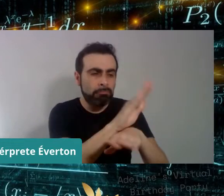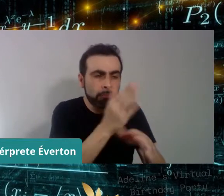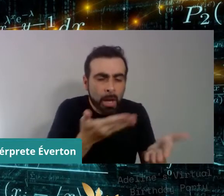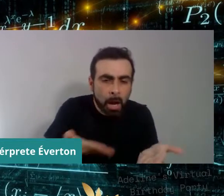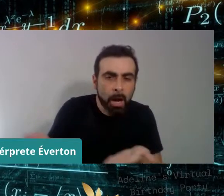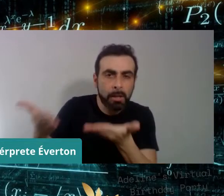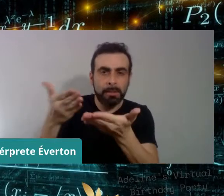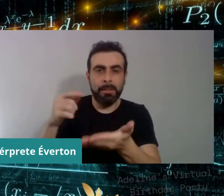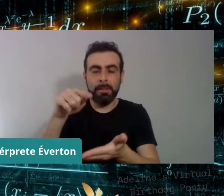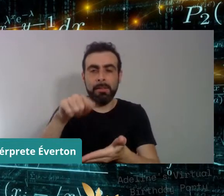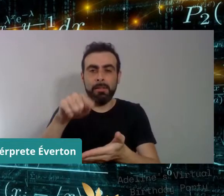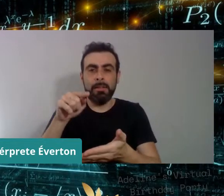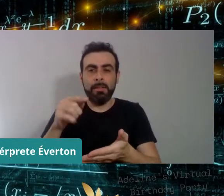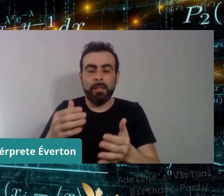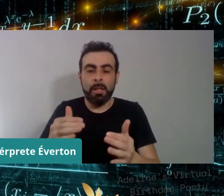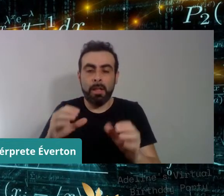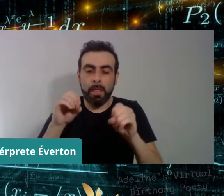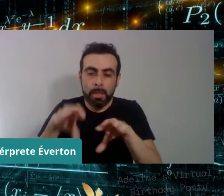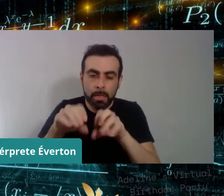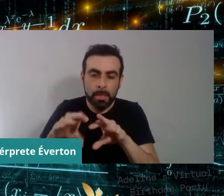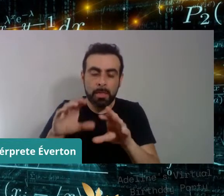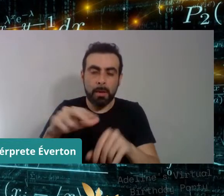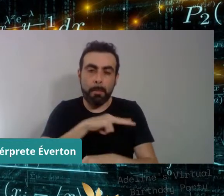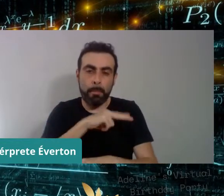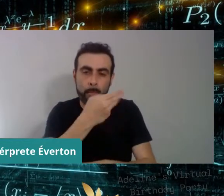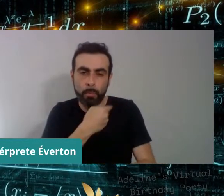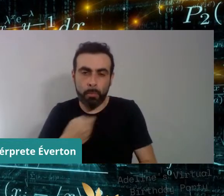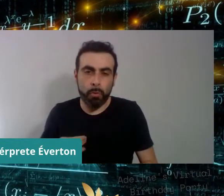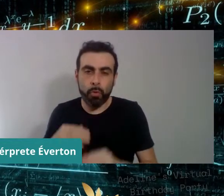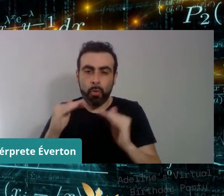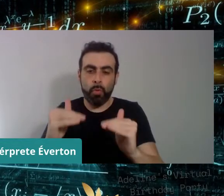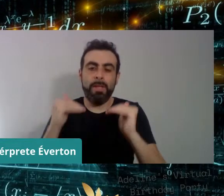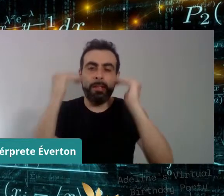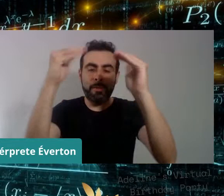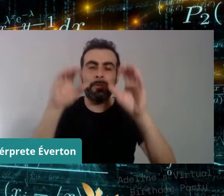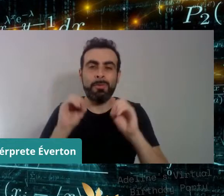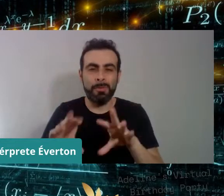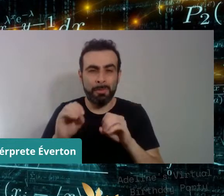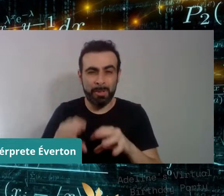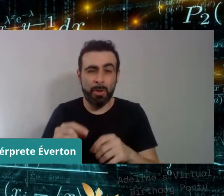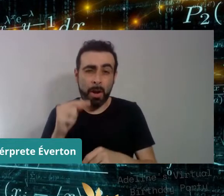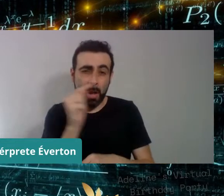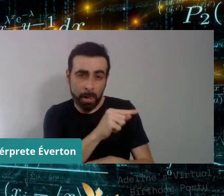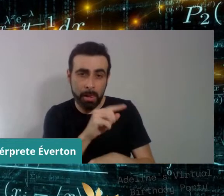de São Paulo, tanto privado quanto público.